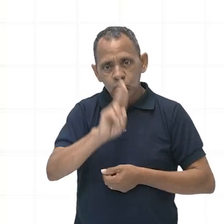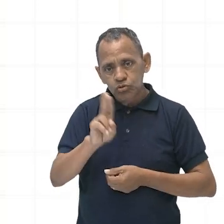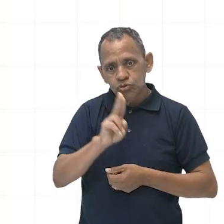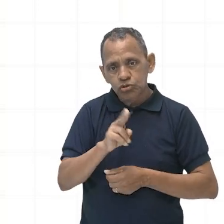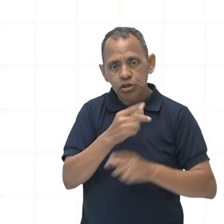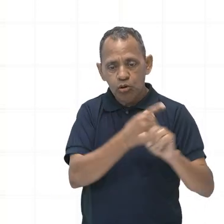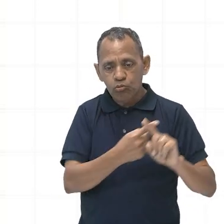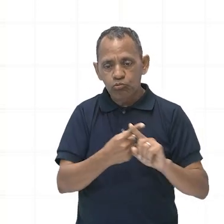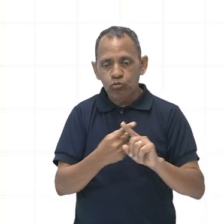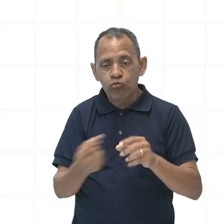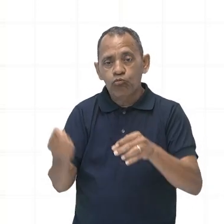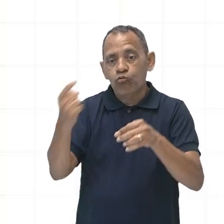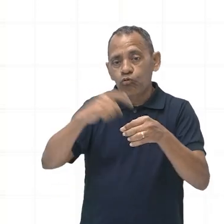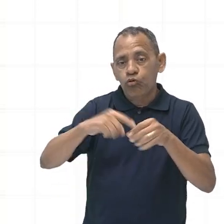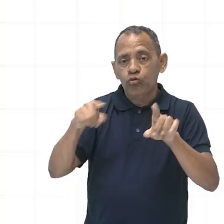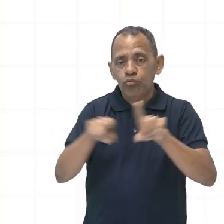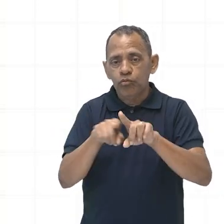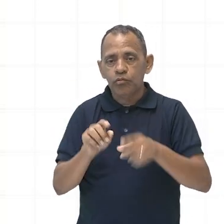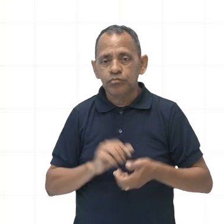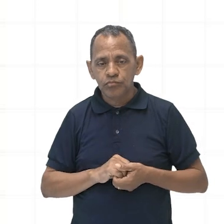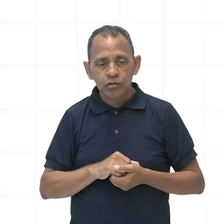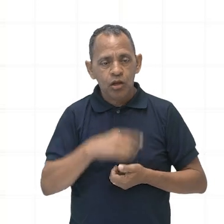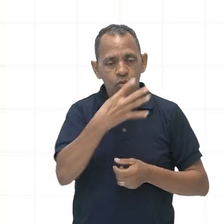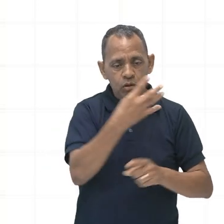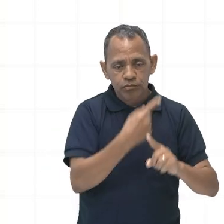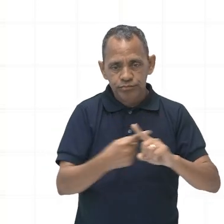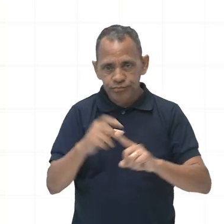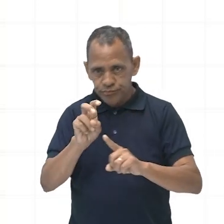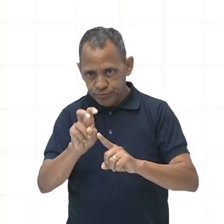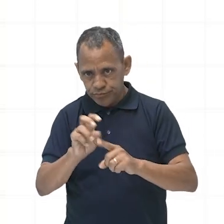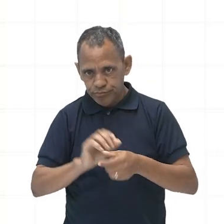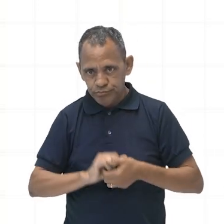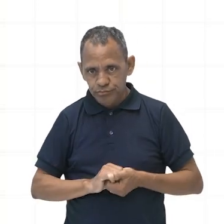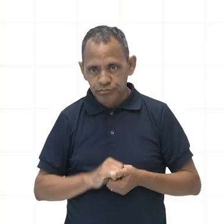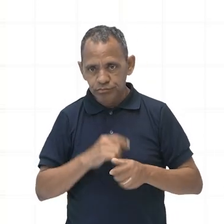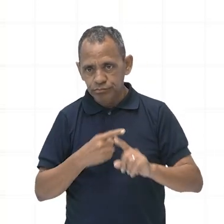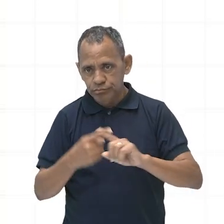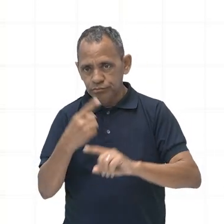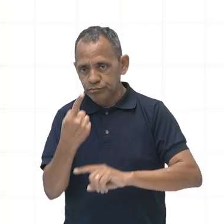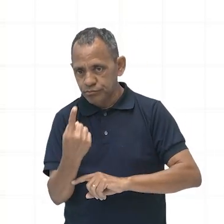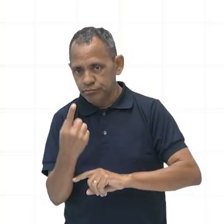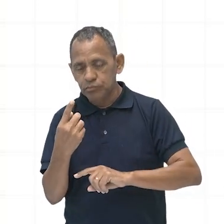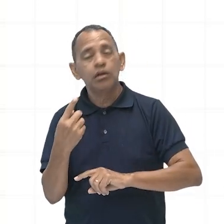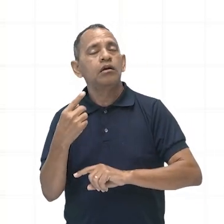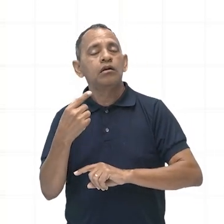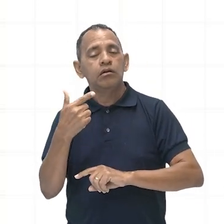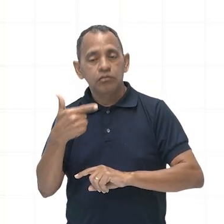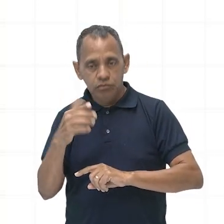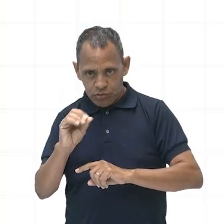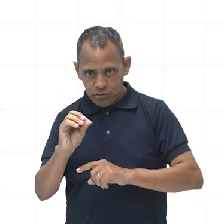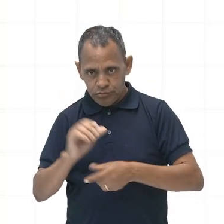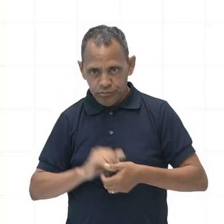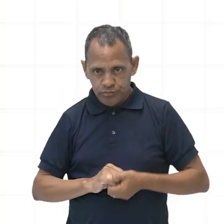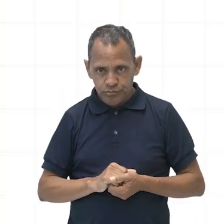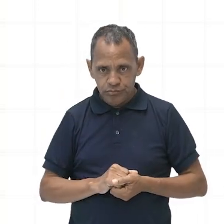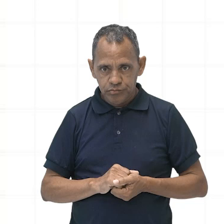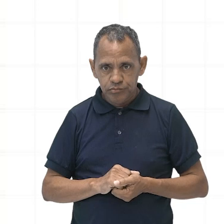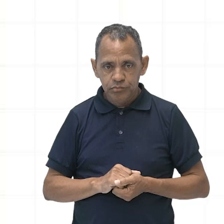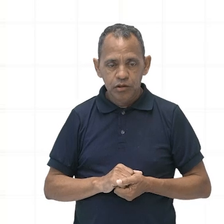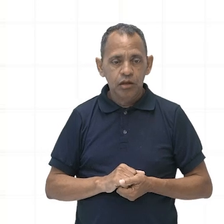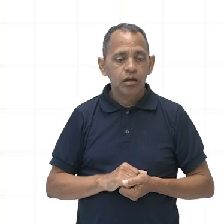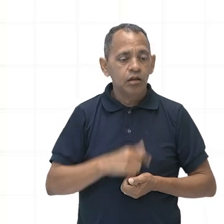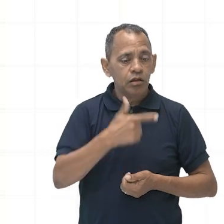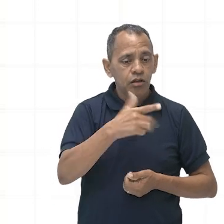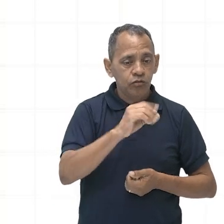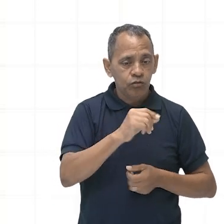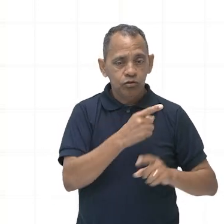propriedade voltando. Então, vai ficar 4 vezes 5 vezes 20. Ora, 20 dividido